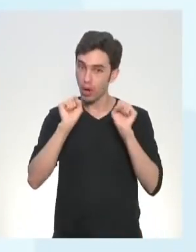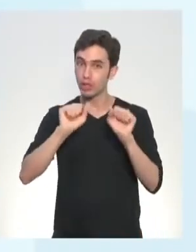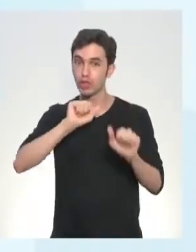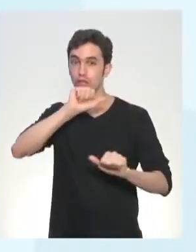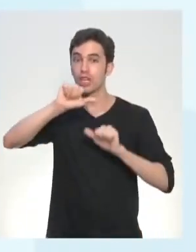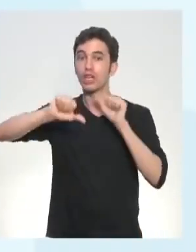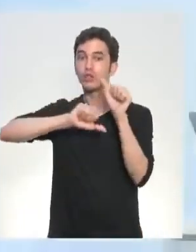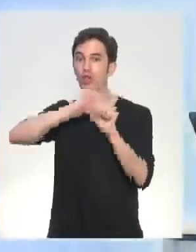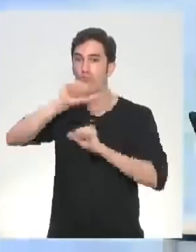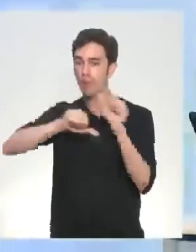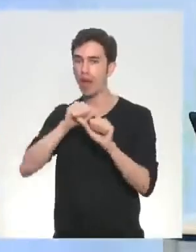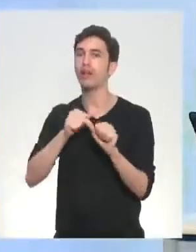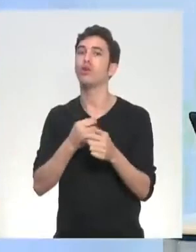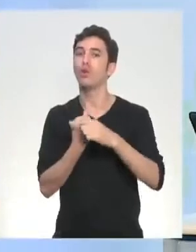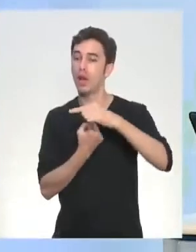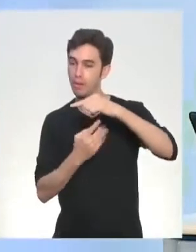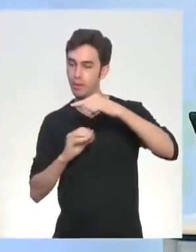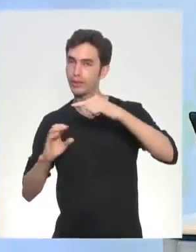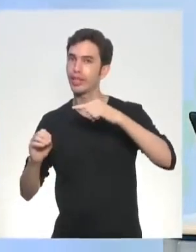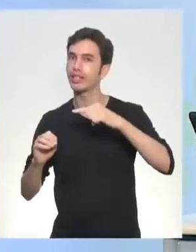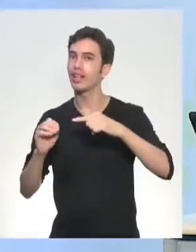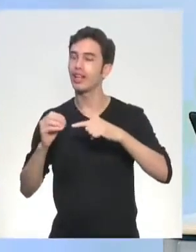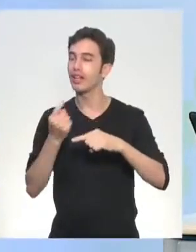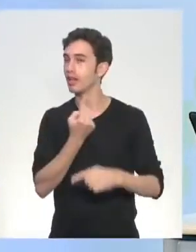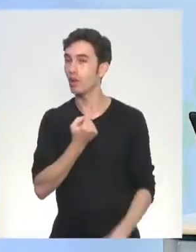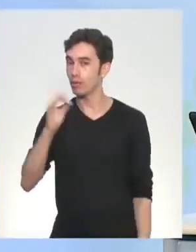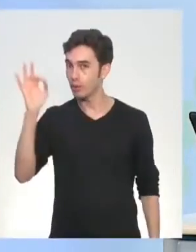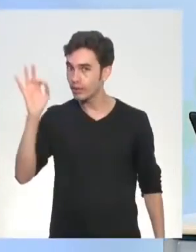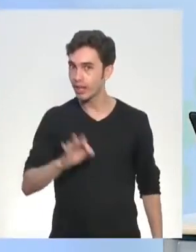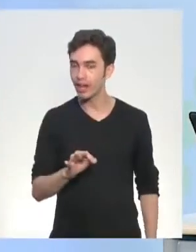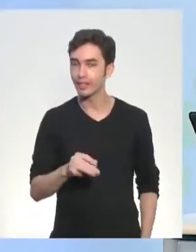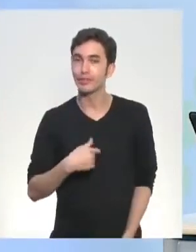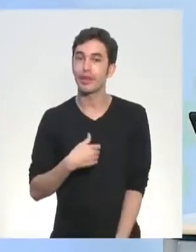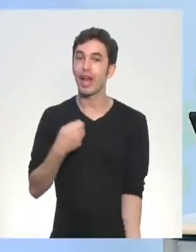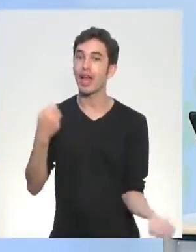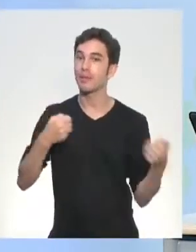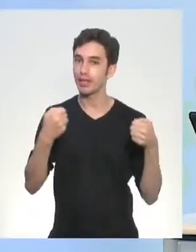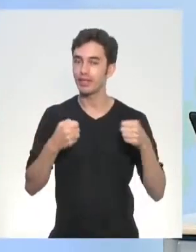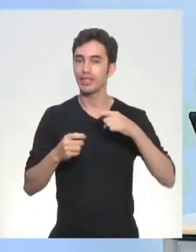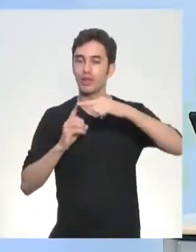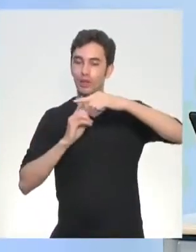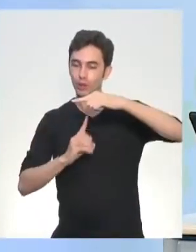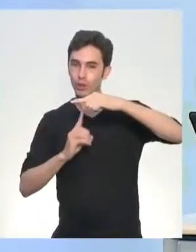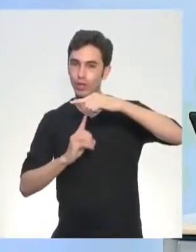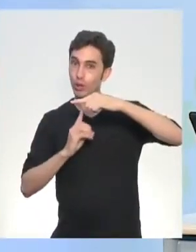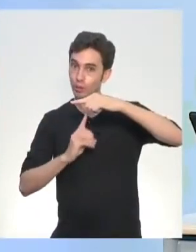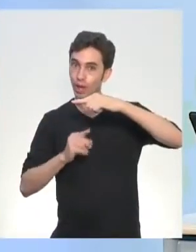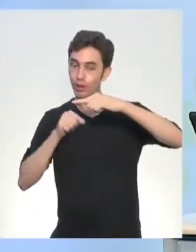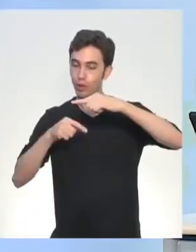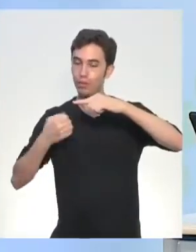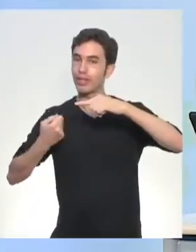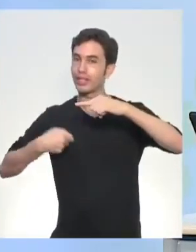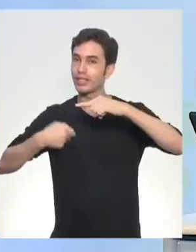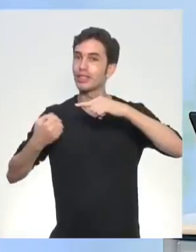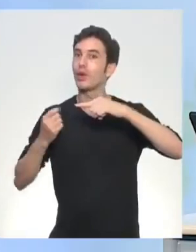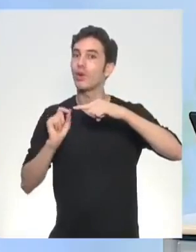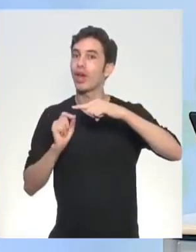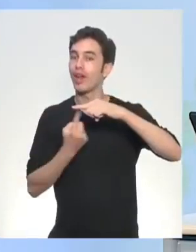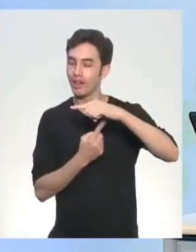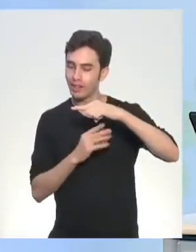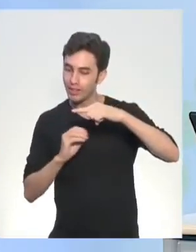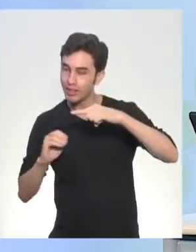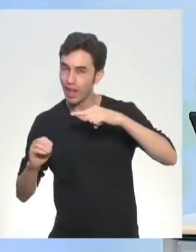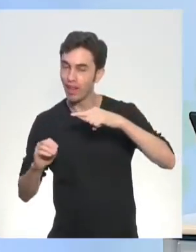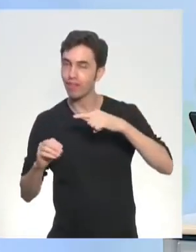Aí você fala, mas como que eu vou transformar numa porcentagem? Para ser porcentagem, o denominador, que é o número de baixo, tem que ser 100. Então, eu vou